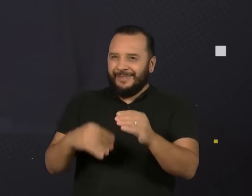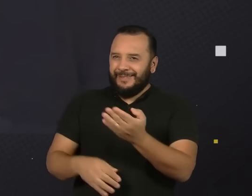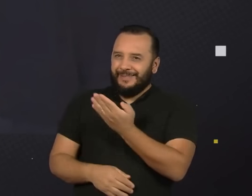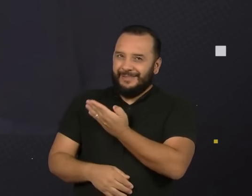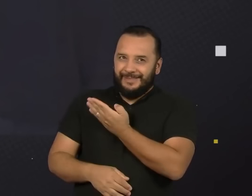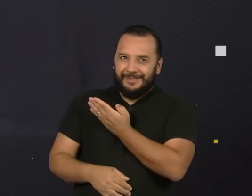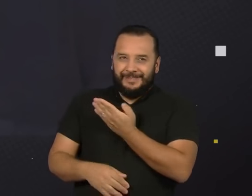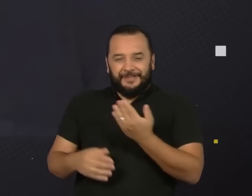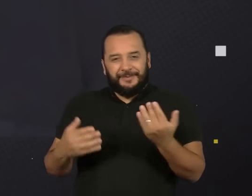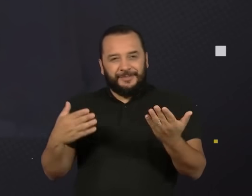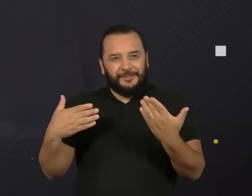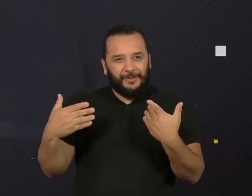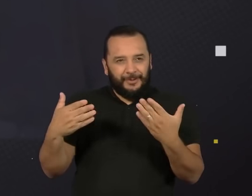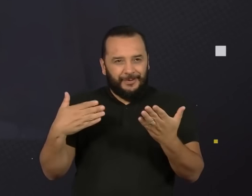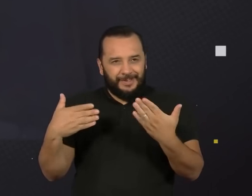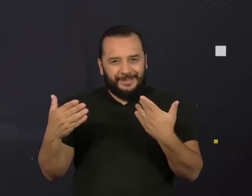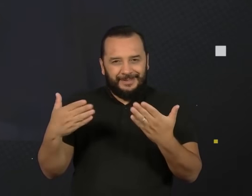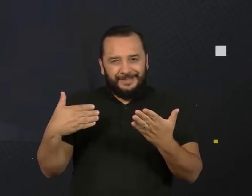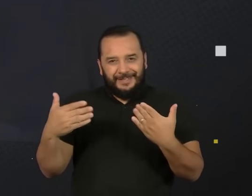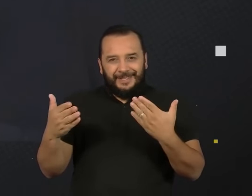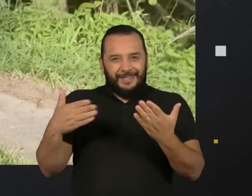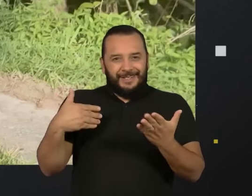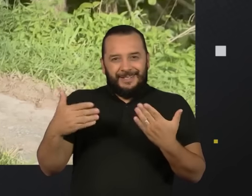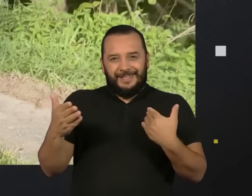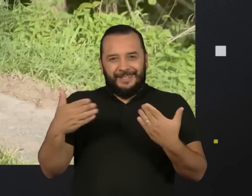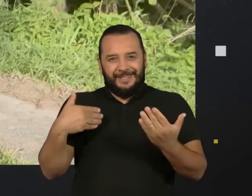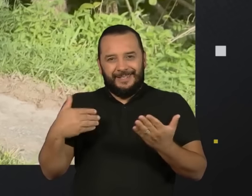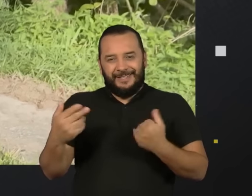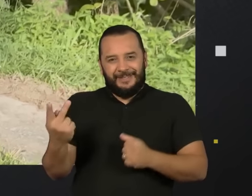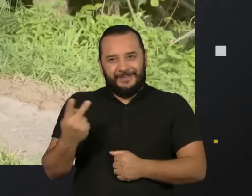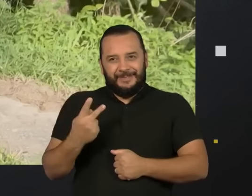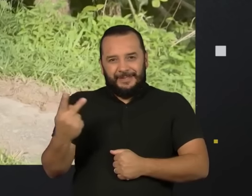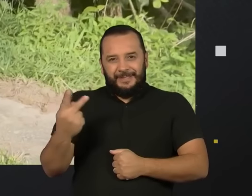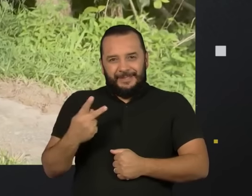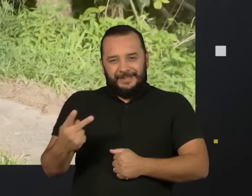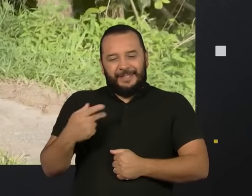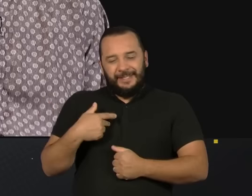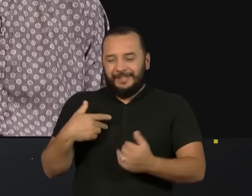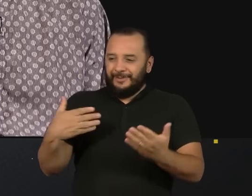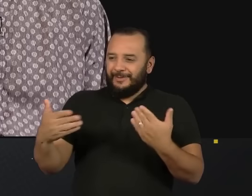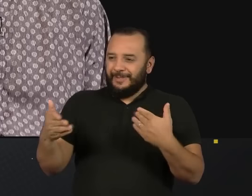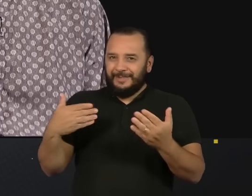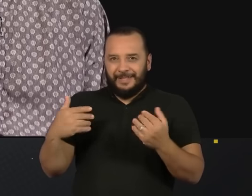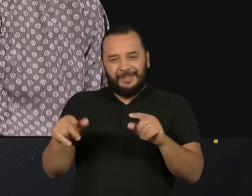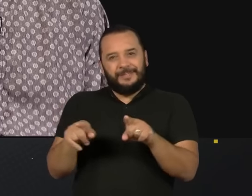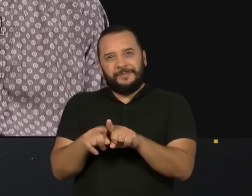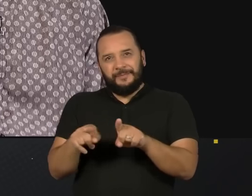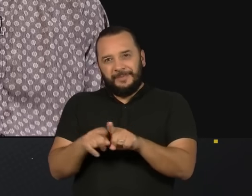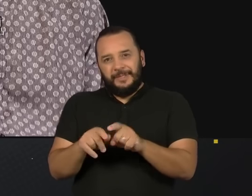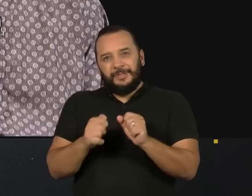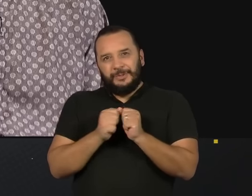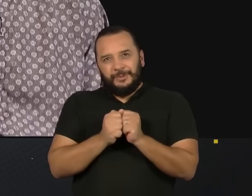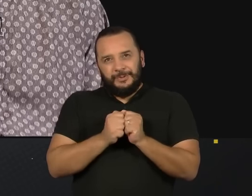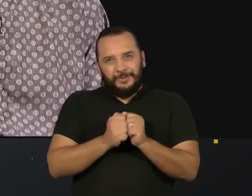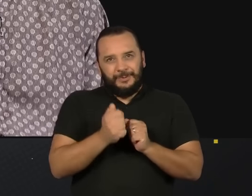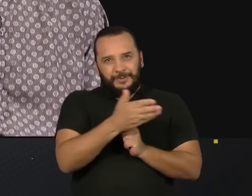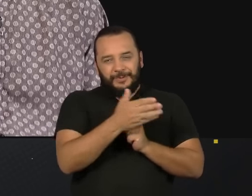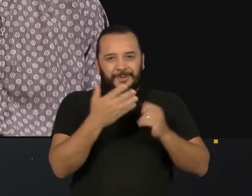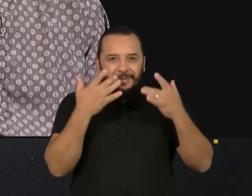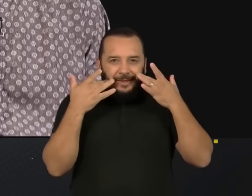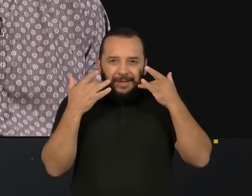começa a conversar e nós somos levados pela nossa conversa ao teatro, ao fazer teatral